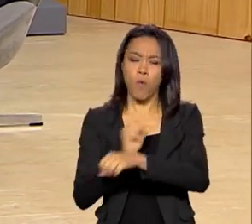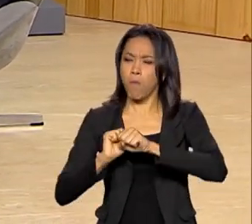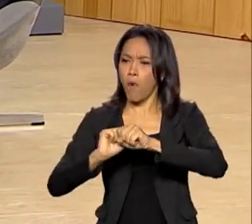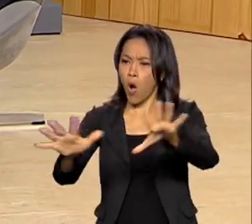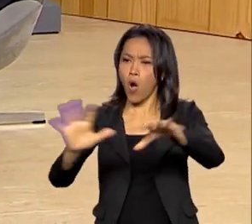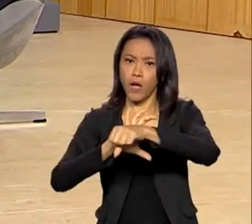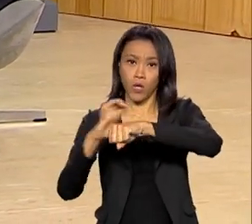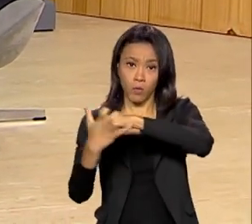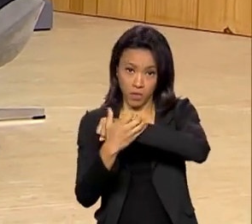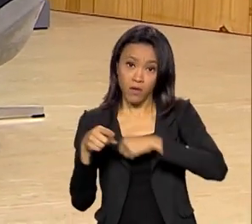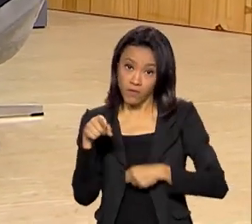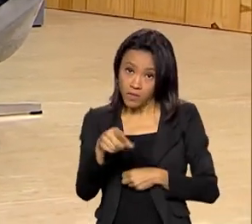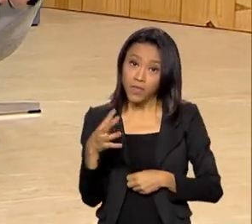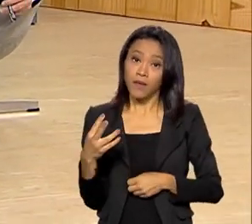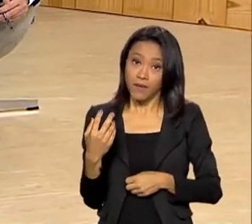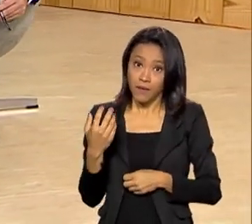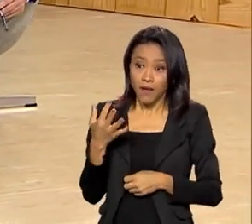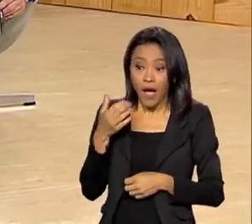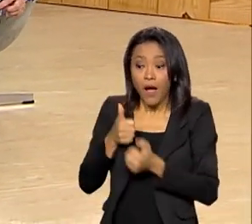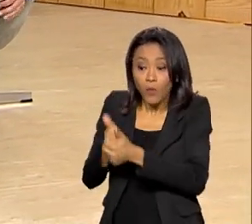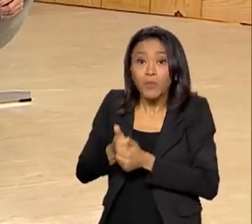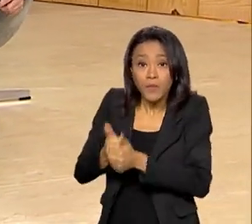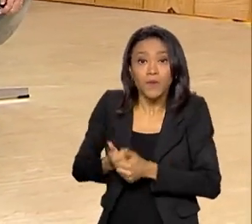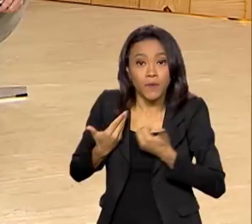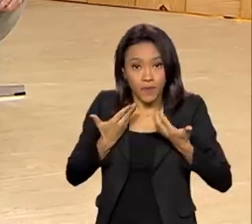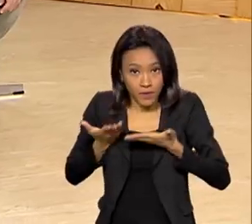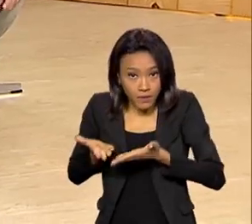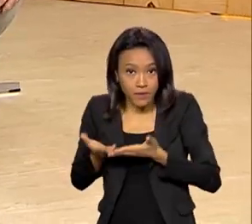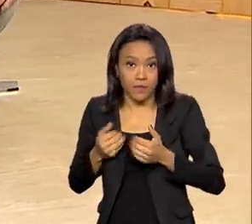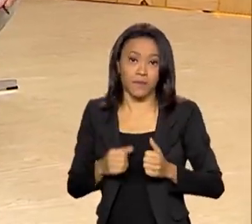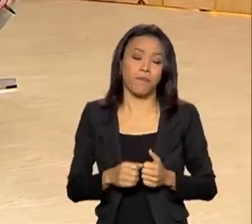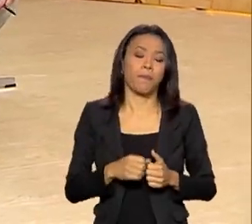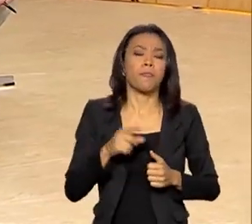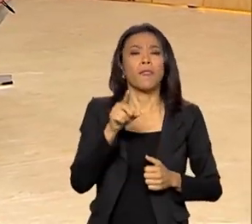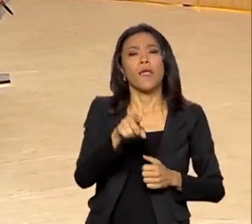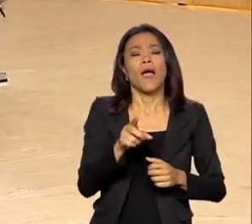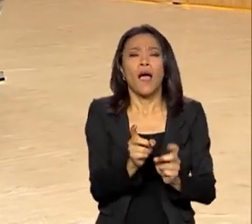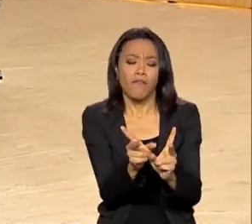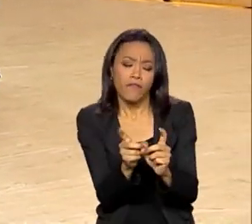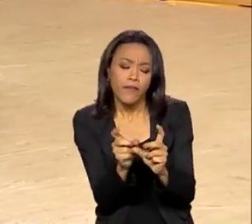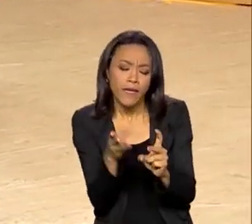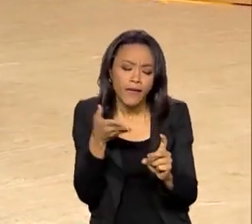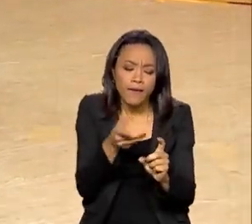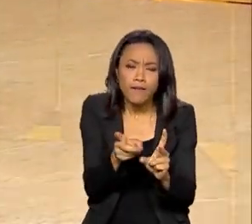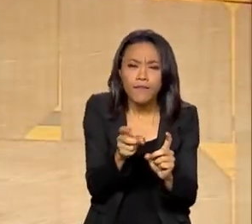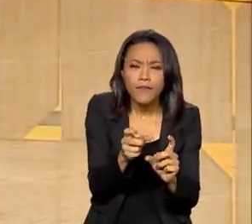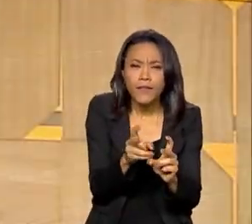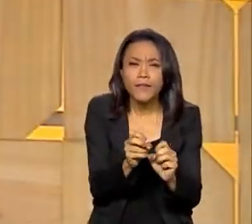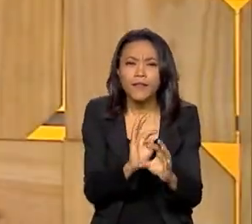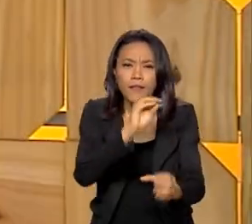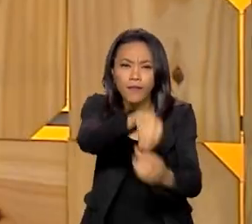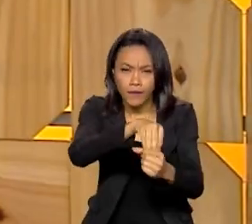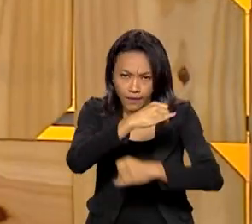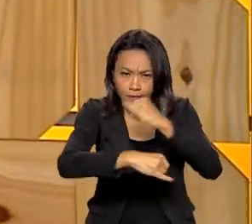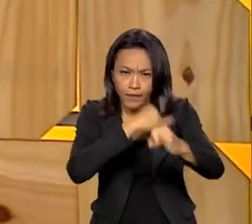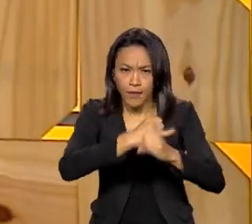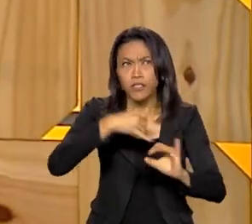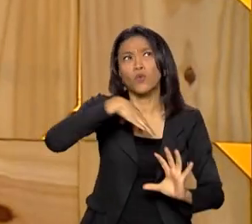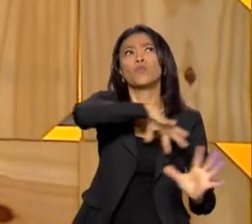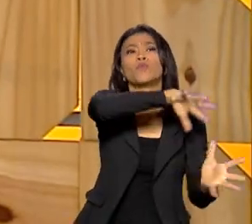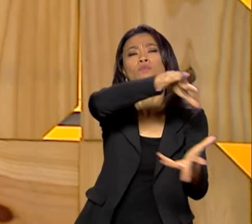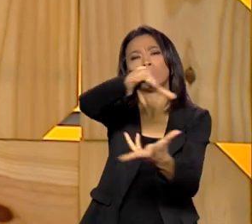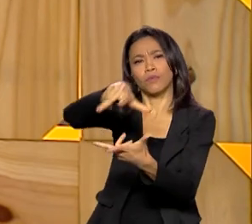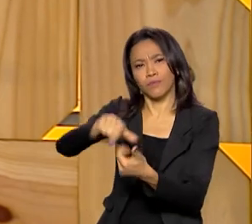do e-commerce. Conta pra gente um pouquinho sobre isso. Na realidade, o e-commerce já é uma tendência global, né? Estimulada